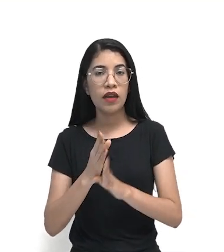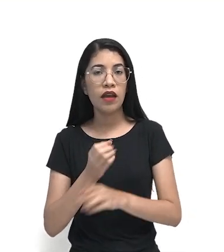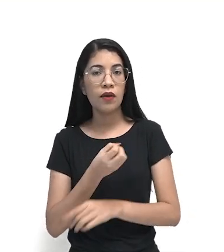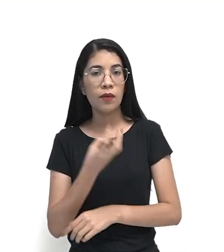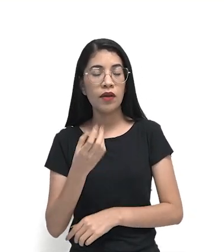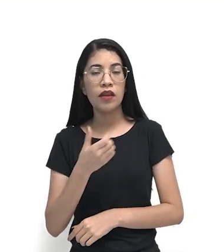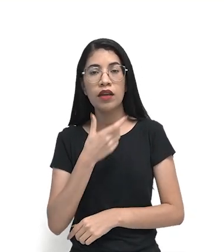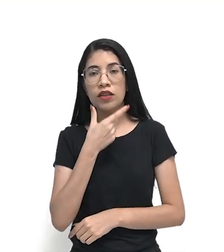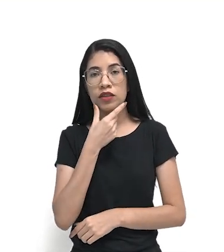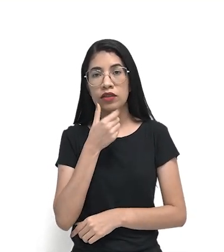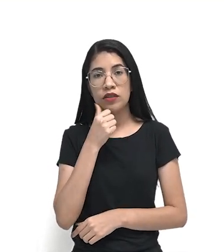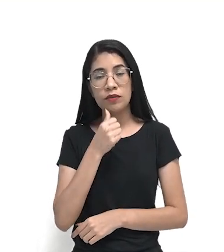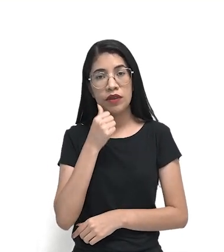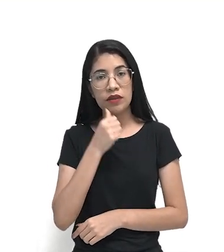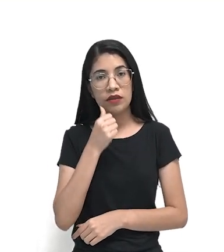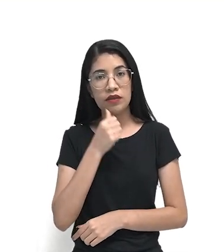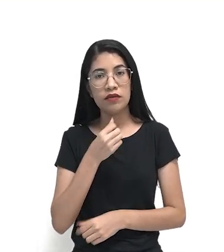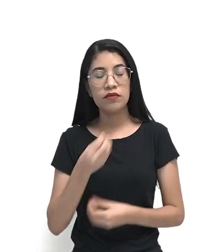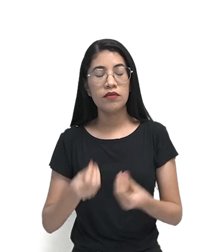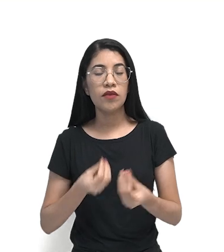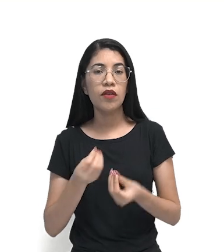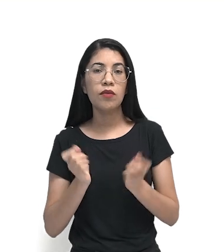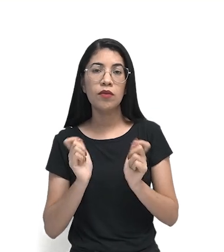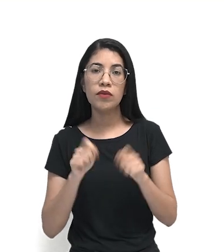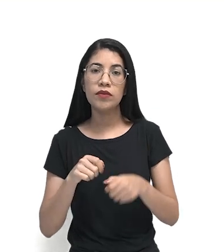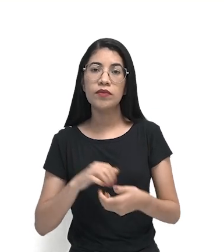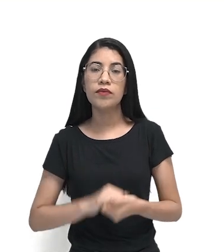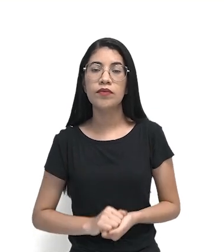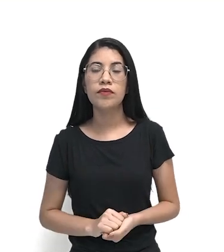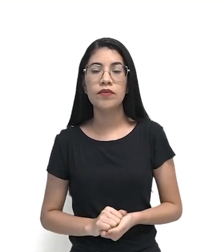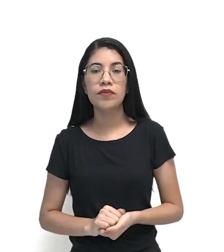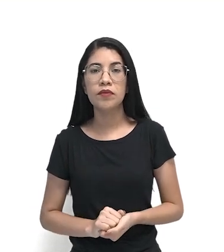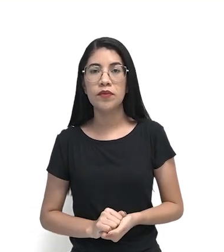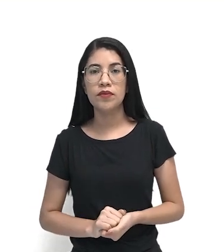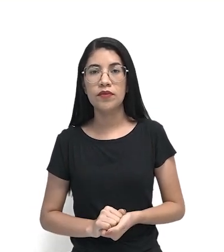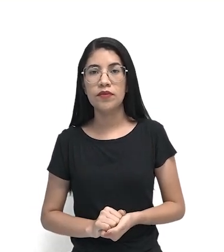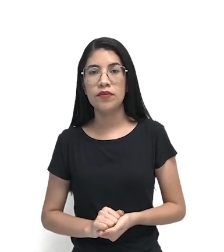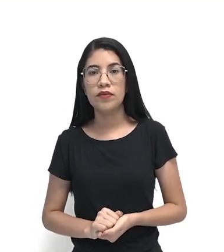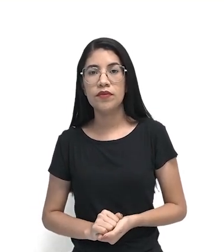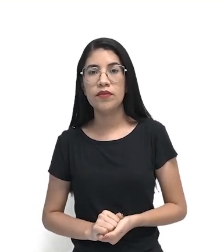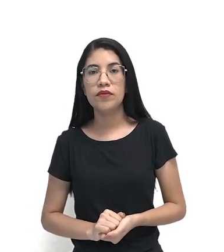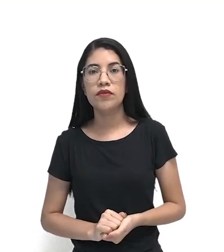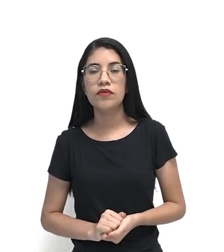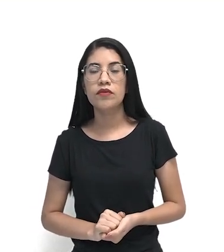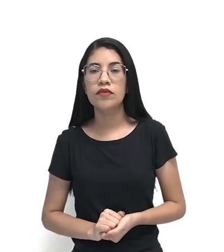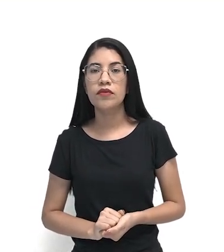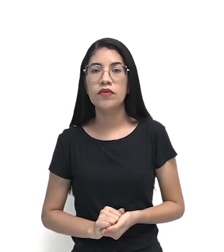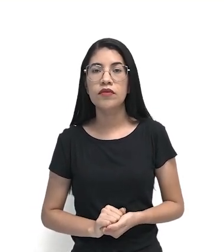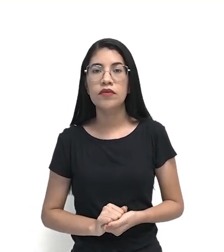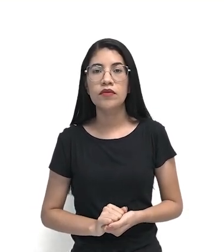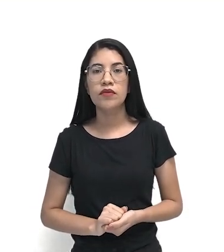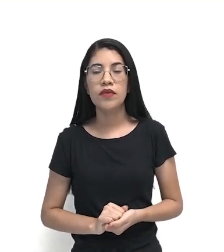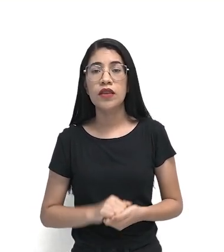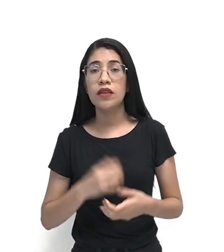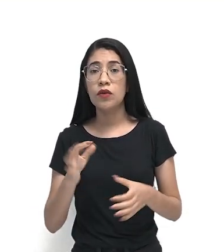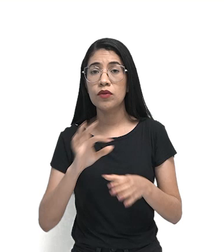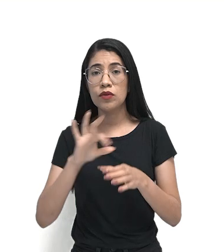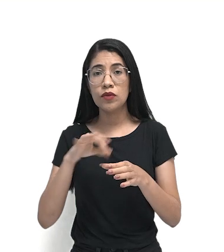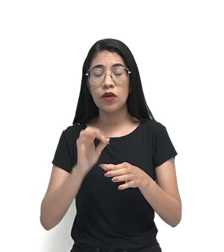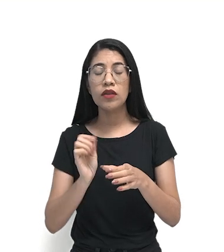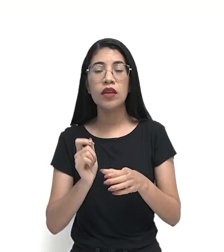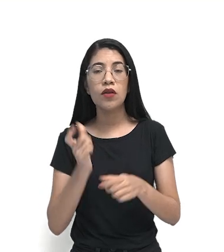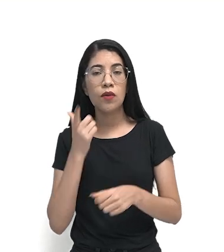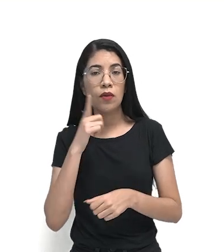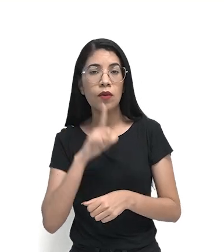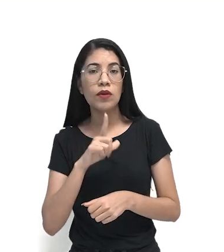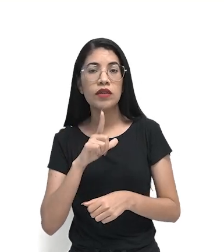menina. Quais são as chances? Então, nós vamos agora, letra B. Qual é a chance de, nesse sorteio, ser